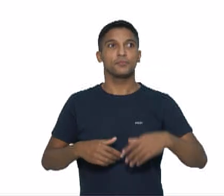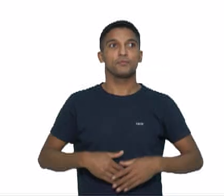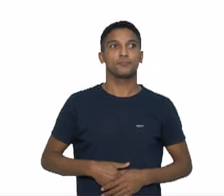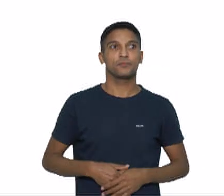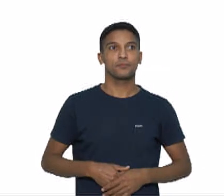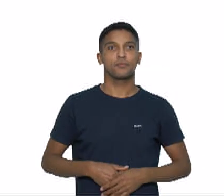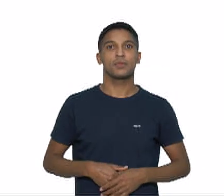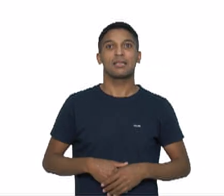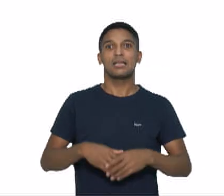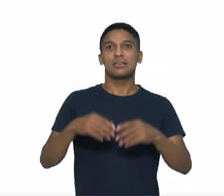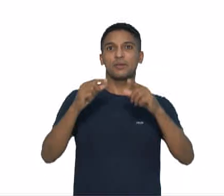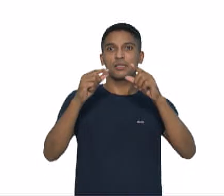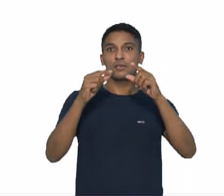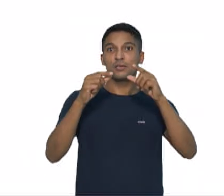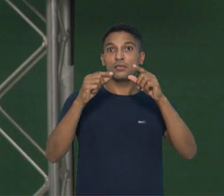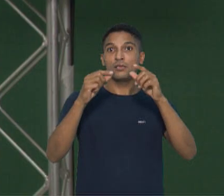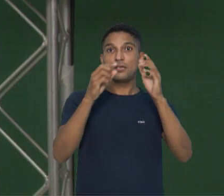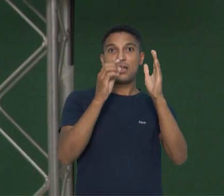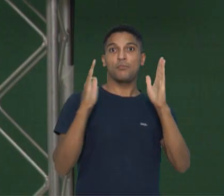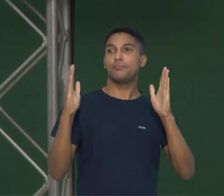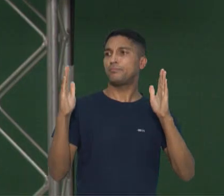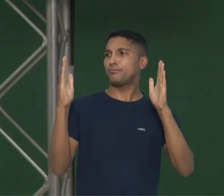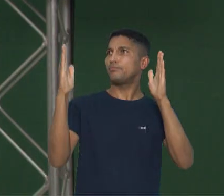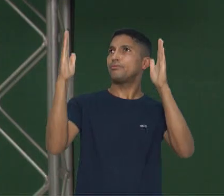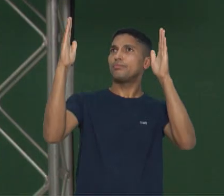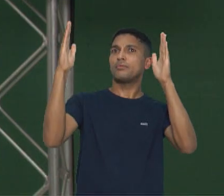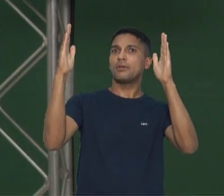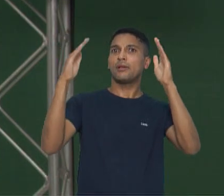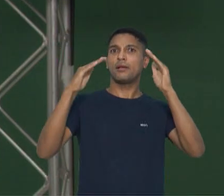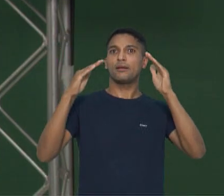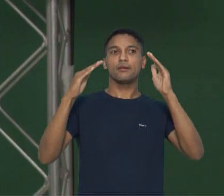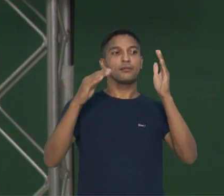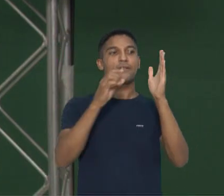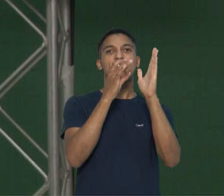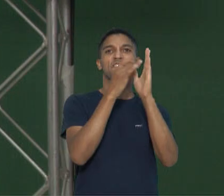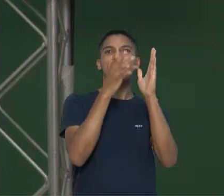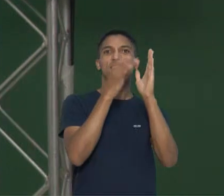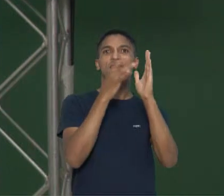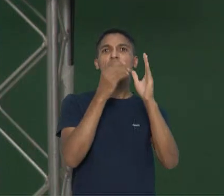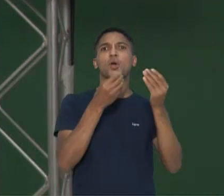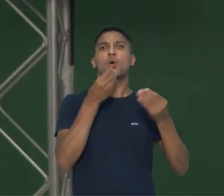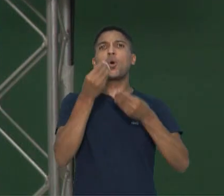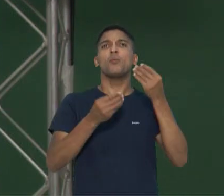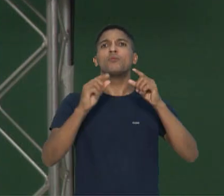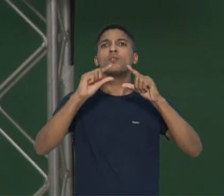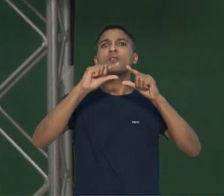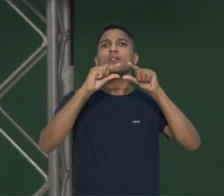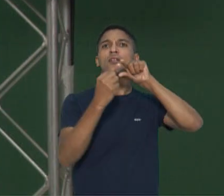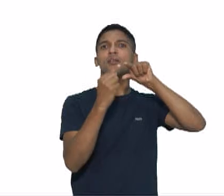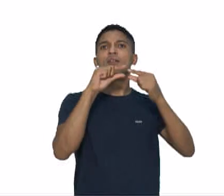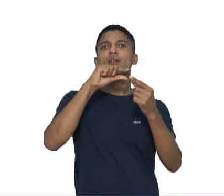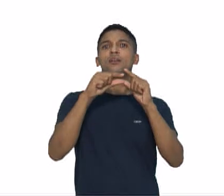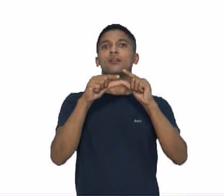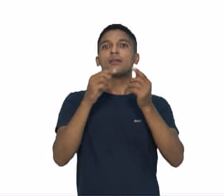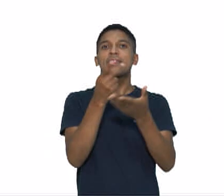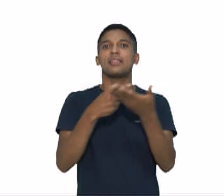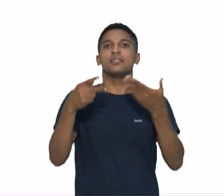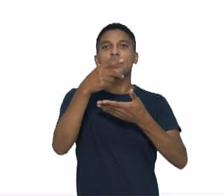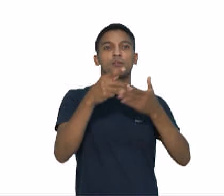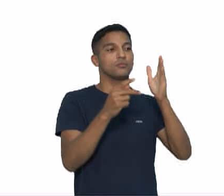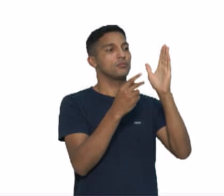mesquitas islâmicas? Alternativa A, figurativos e simétricos. Alternativa